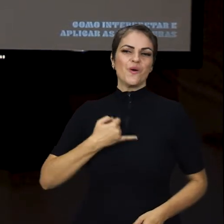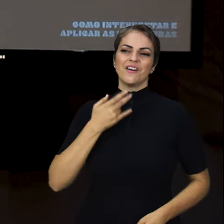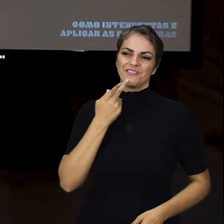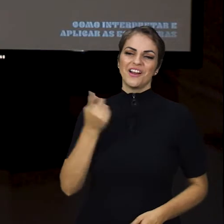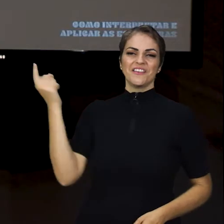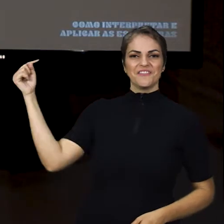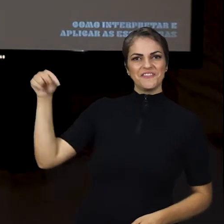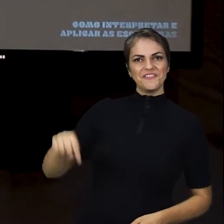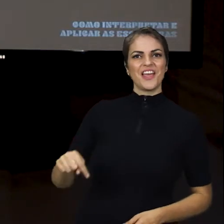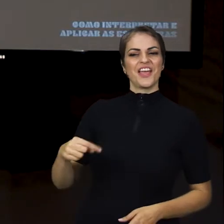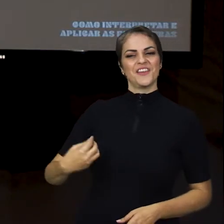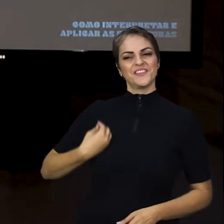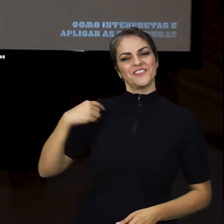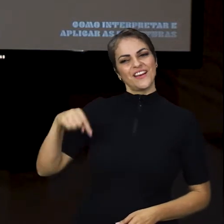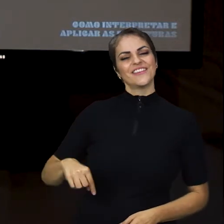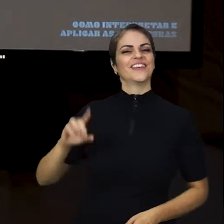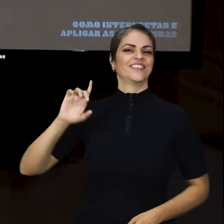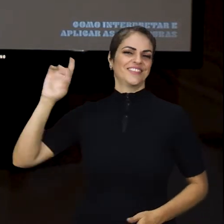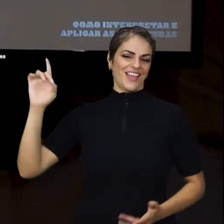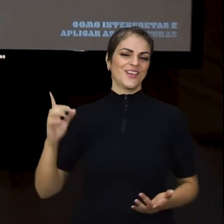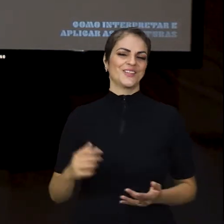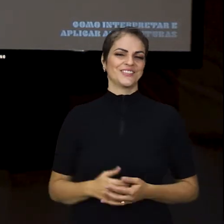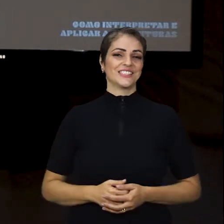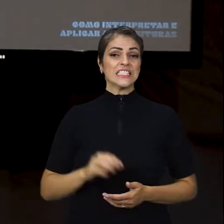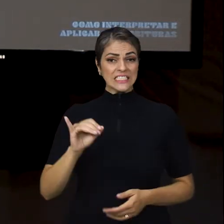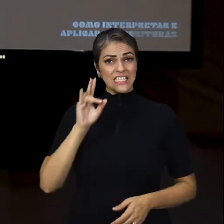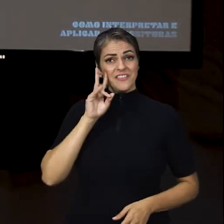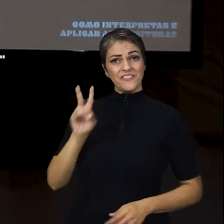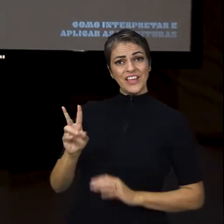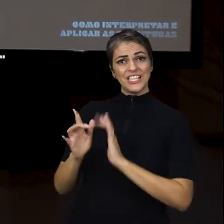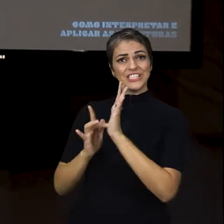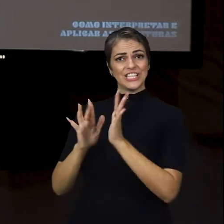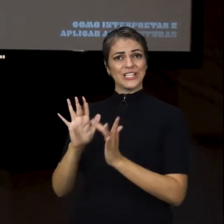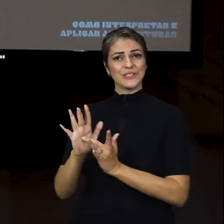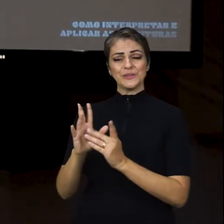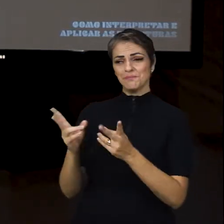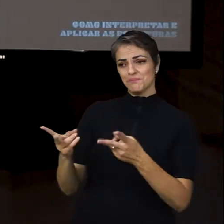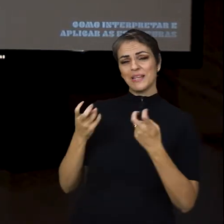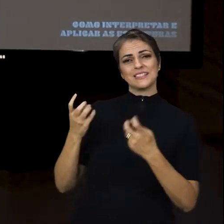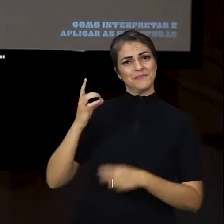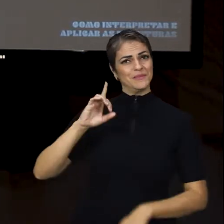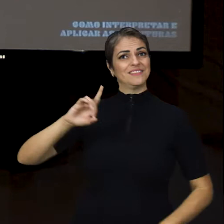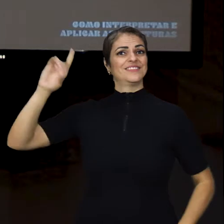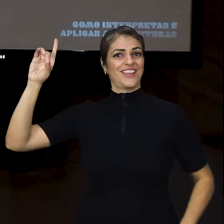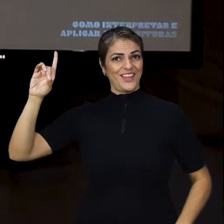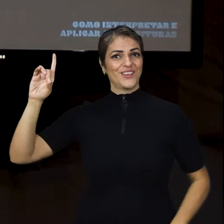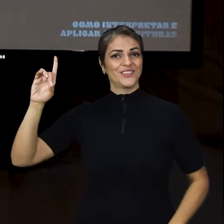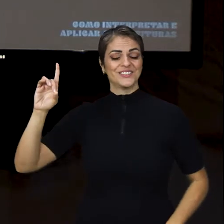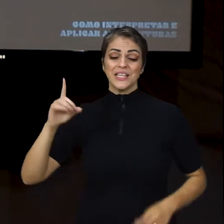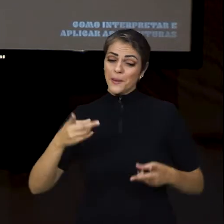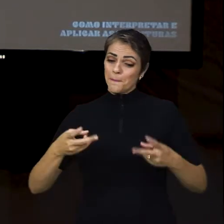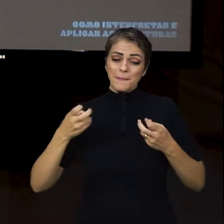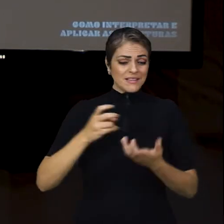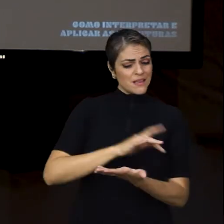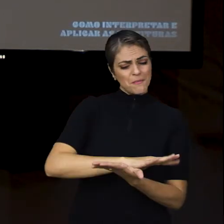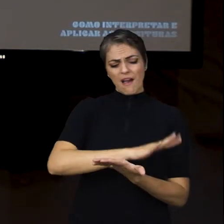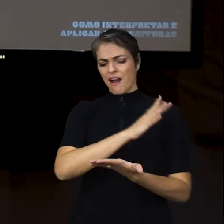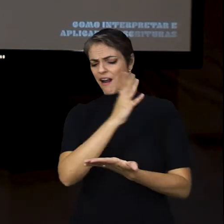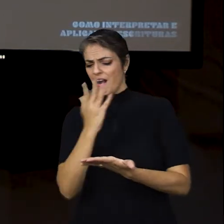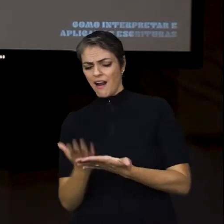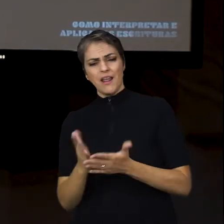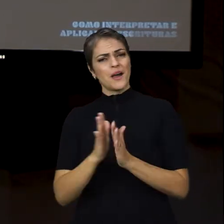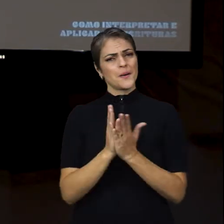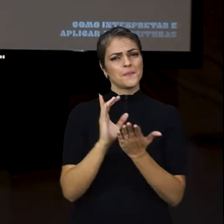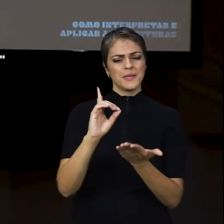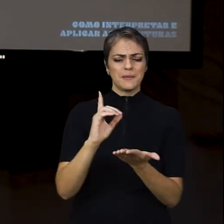nós olhamos para Jesus, nós podemos conhecer quem Deus é, e nós percebemos ao longo de toda a história bíblica, desde o